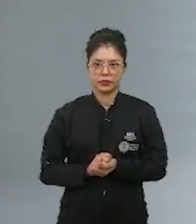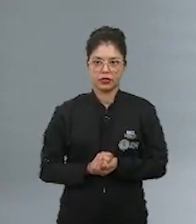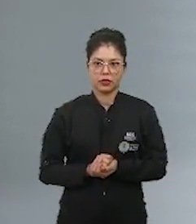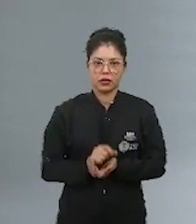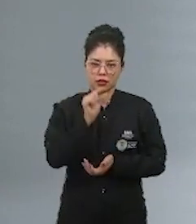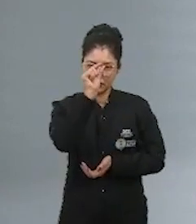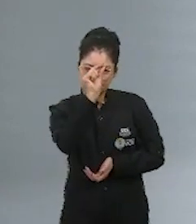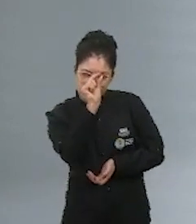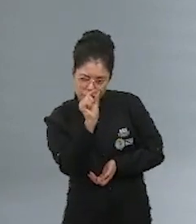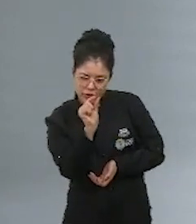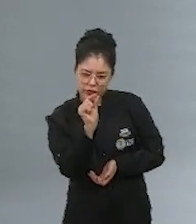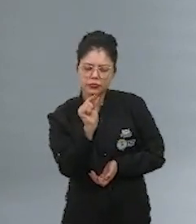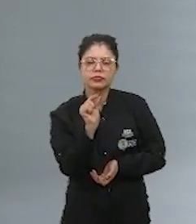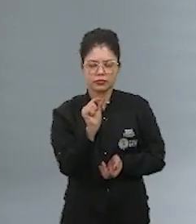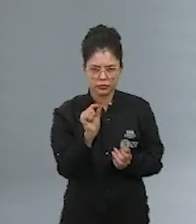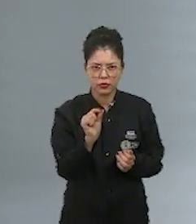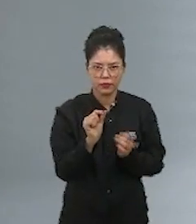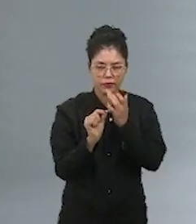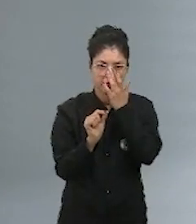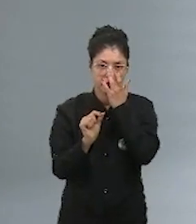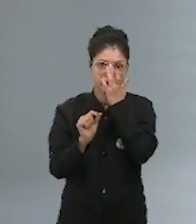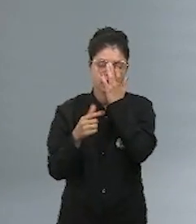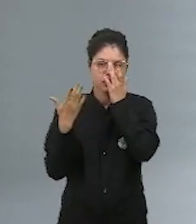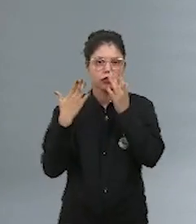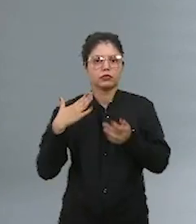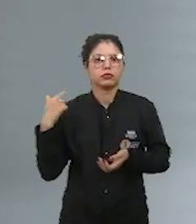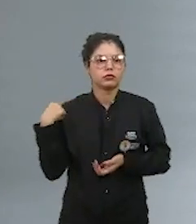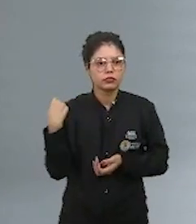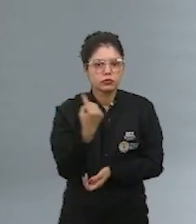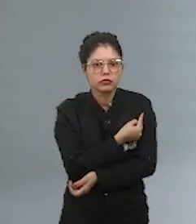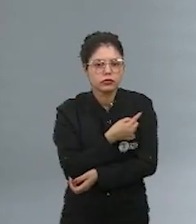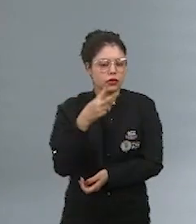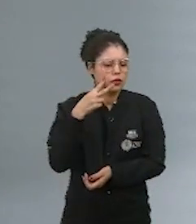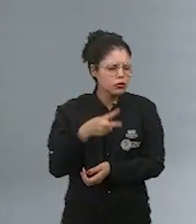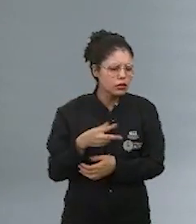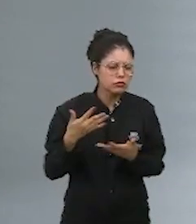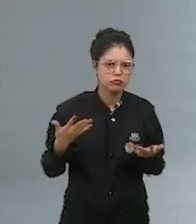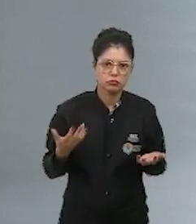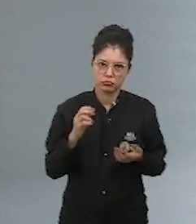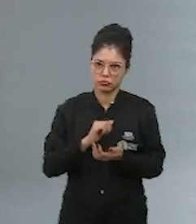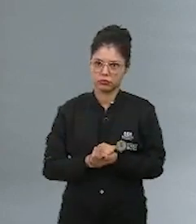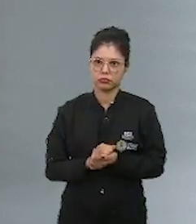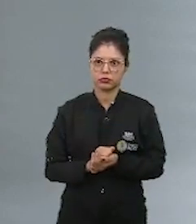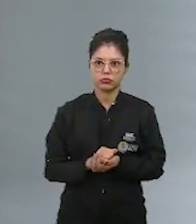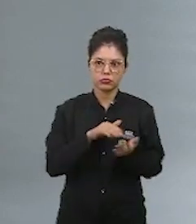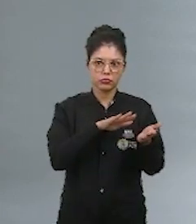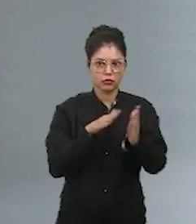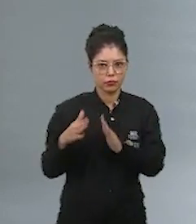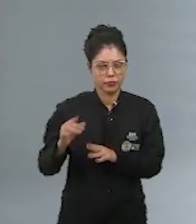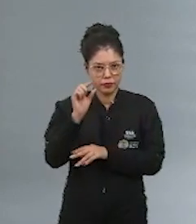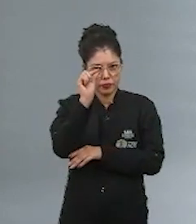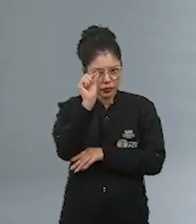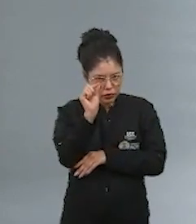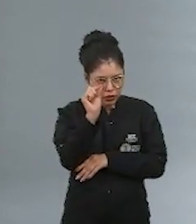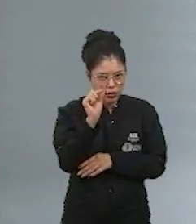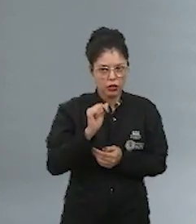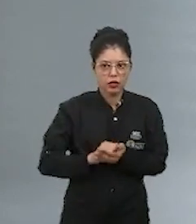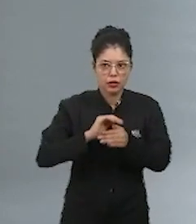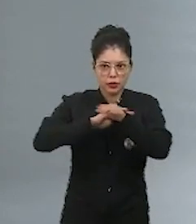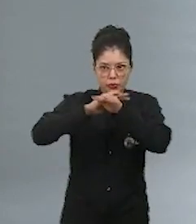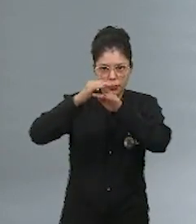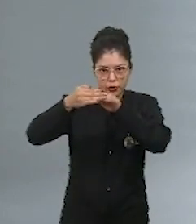seu tamanho bem reduzido, logicamente, do que nós estamos acostumados a chamar de rocha. Tá? Então, a partícula sedimentar ali é